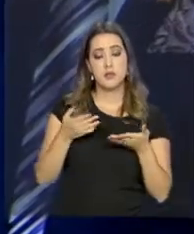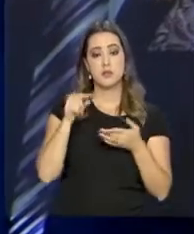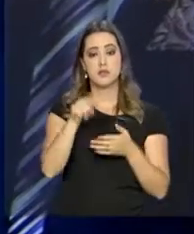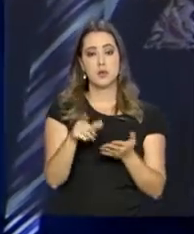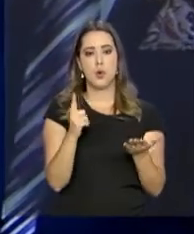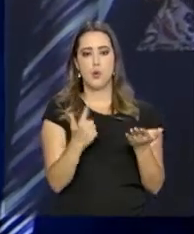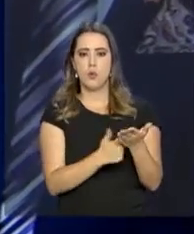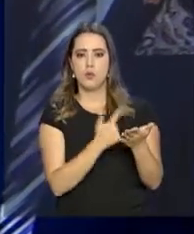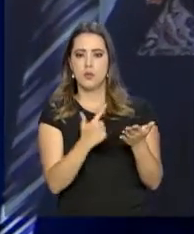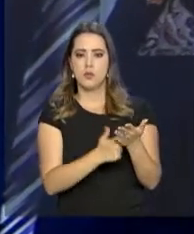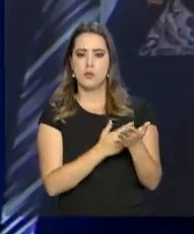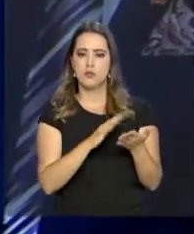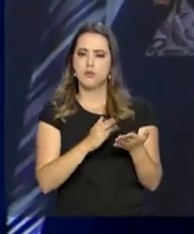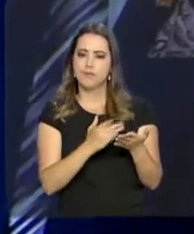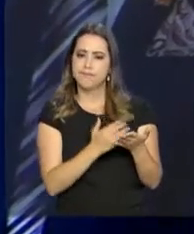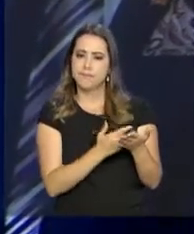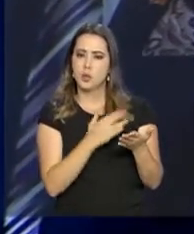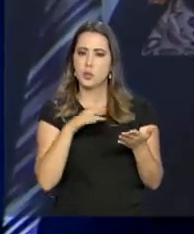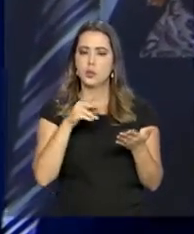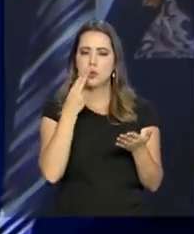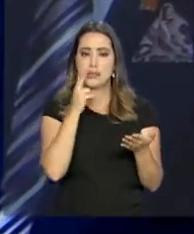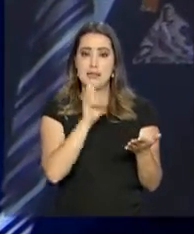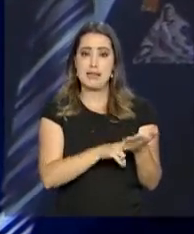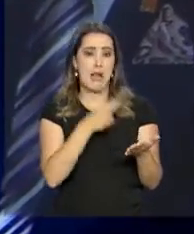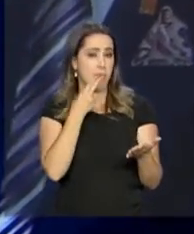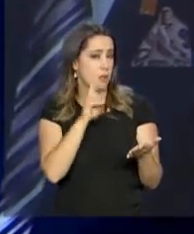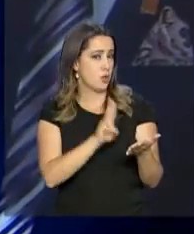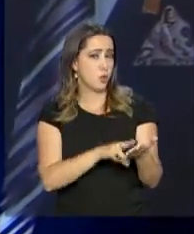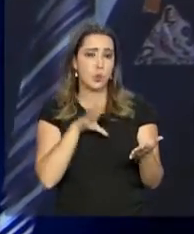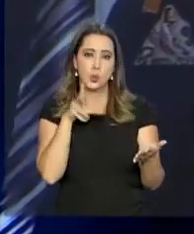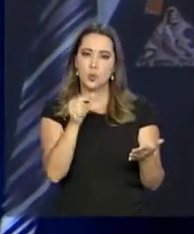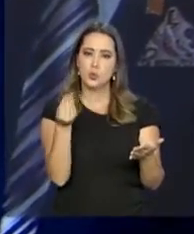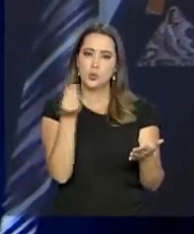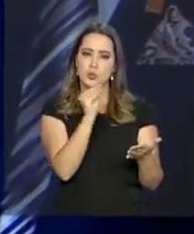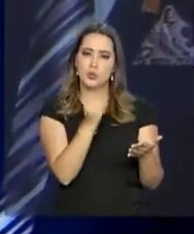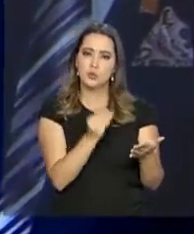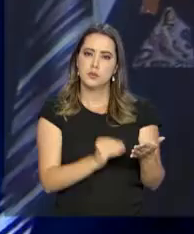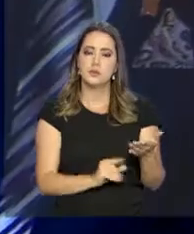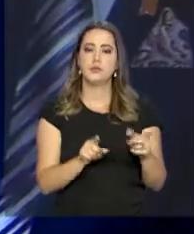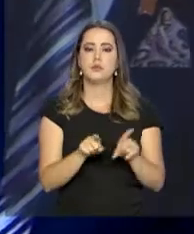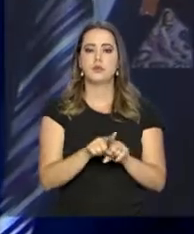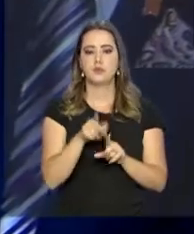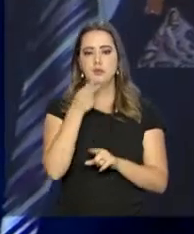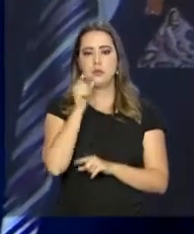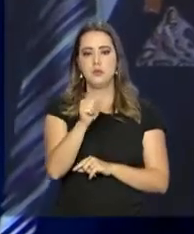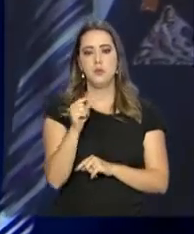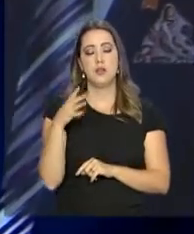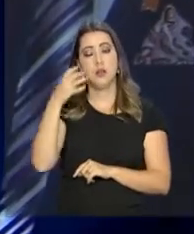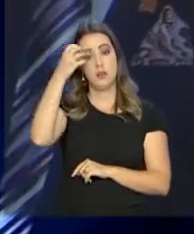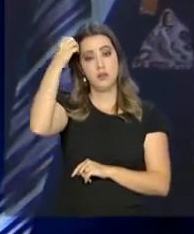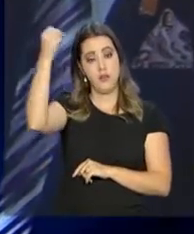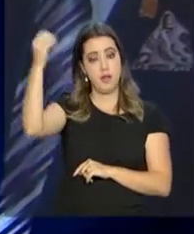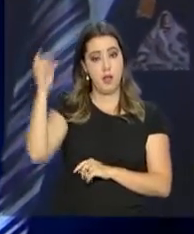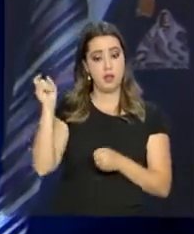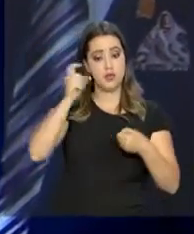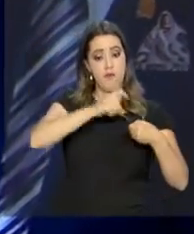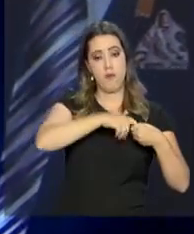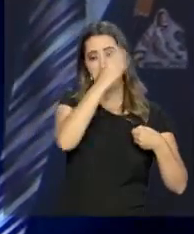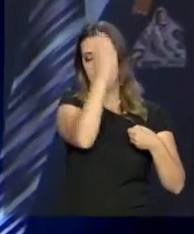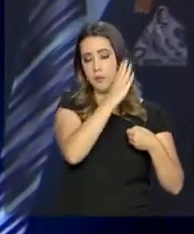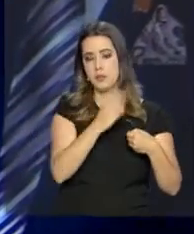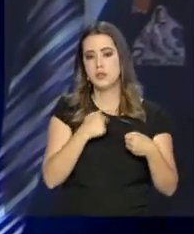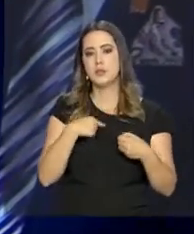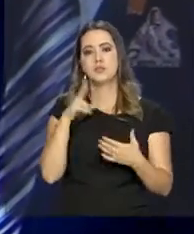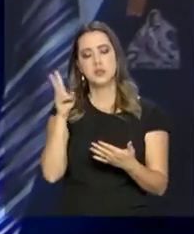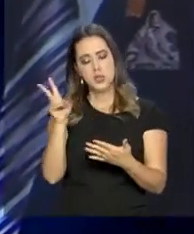um livro com as cartas escritas pelo Nelson Mandela. E eu até disse que no voo para o Brasil, no retorno, eu